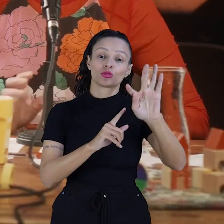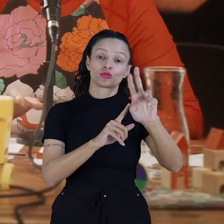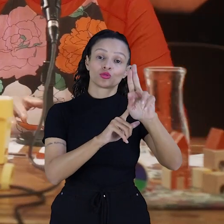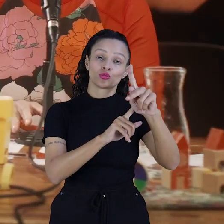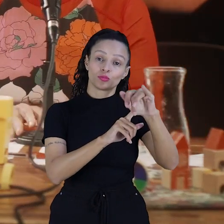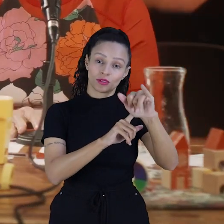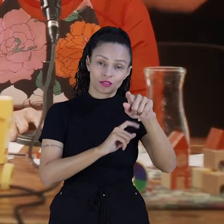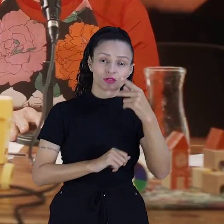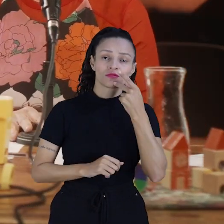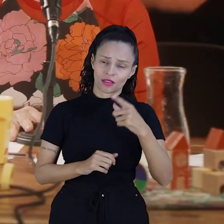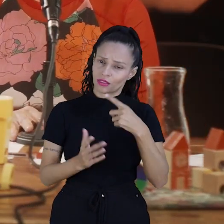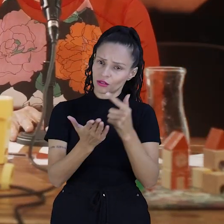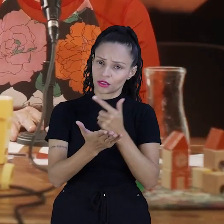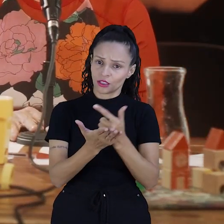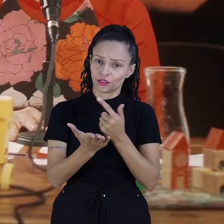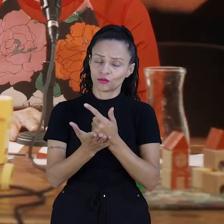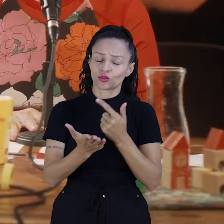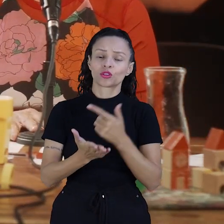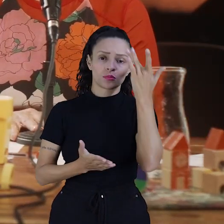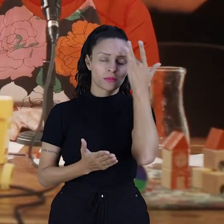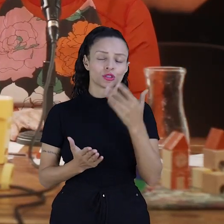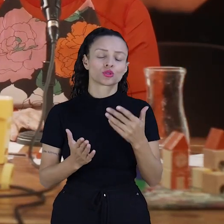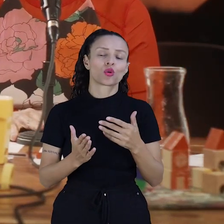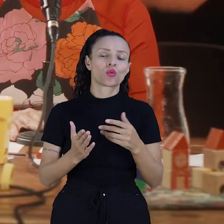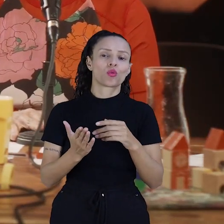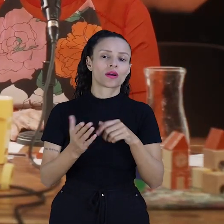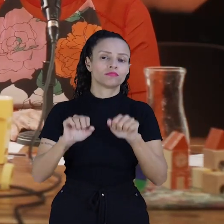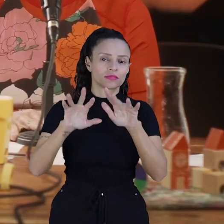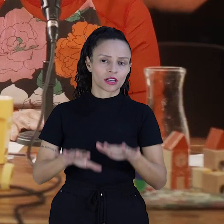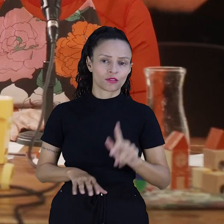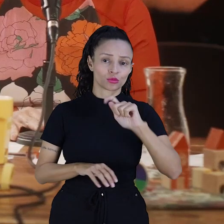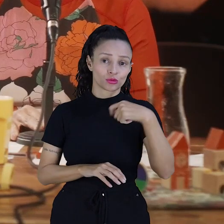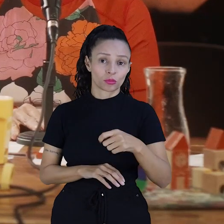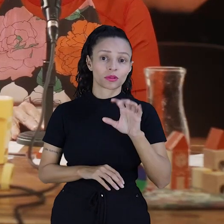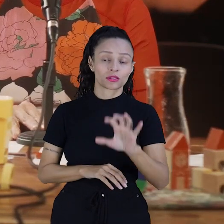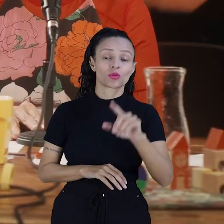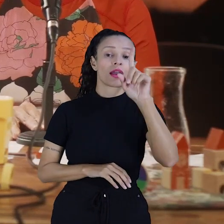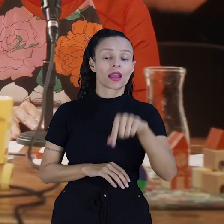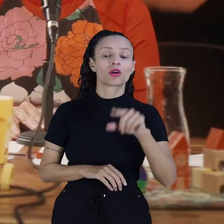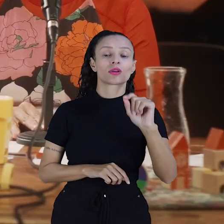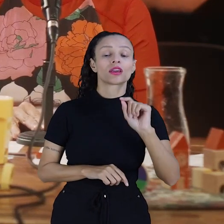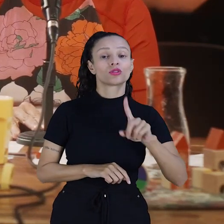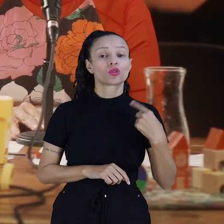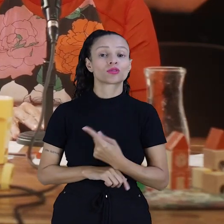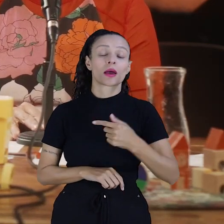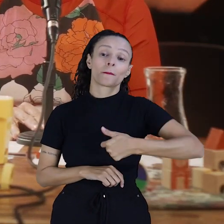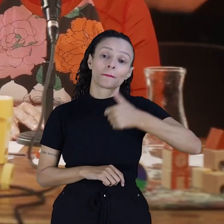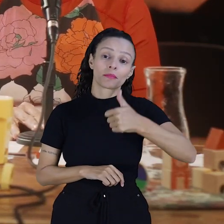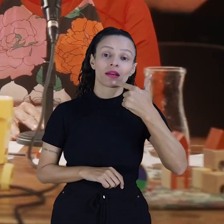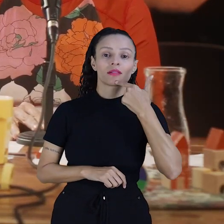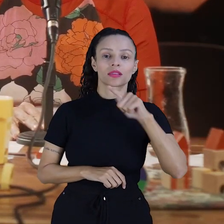nisso, que é o Tupi que você fala. Tem até um livro que uma pessoa escreveu sobre isso, né? Que é a